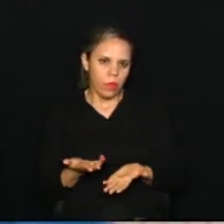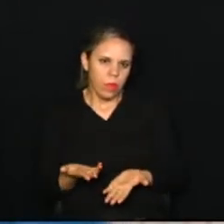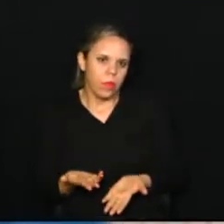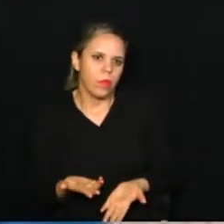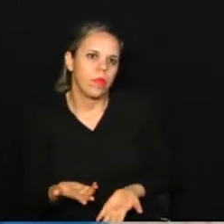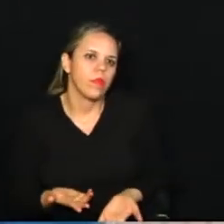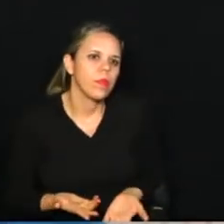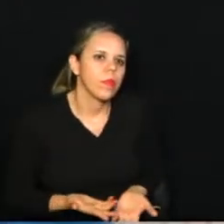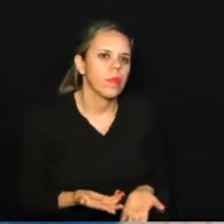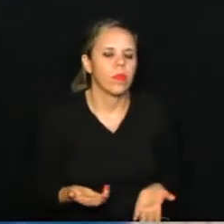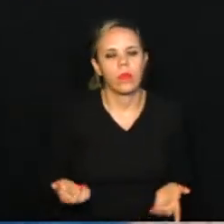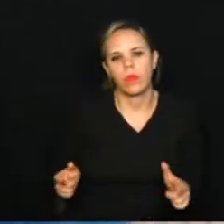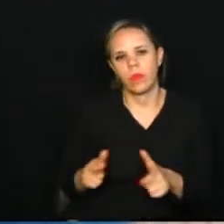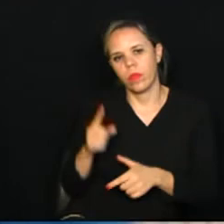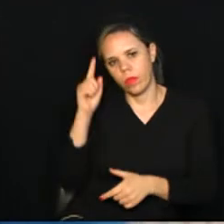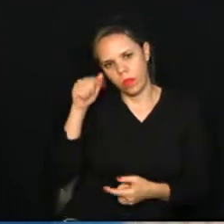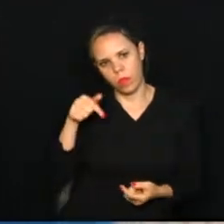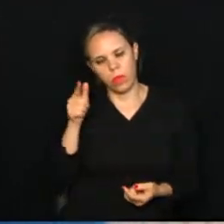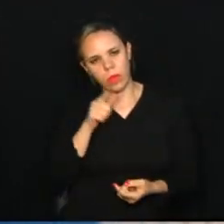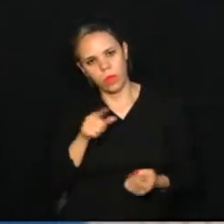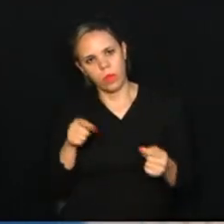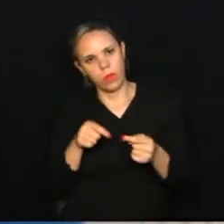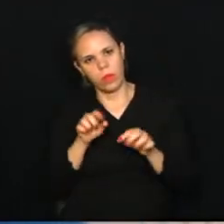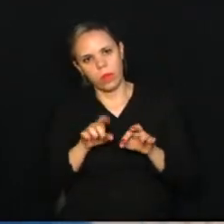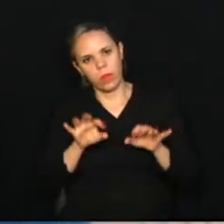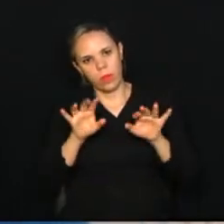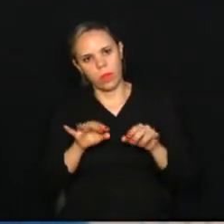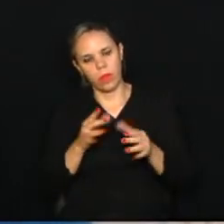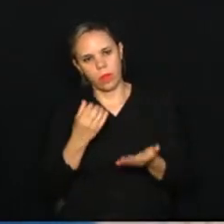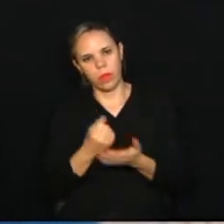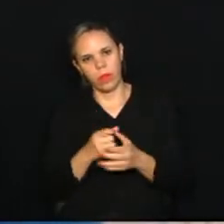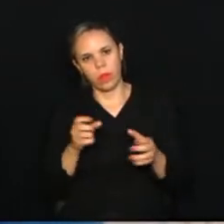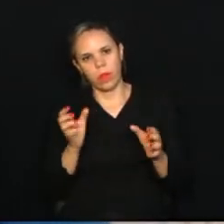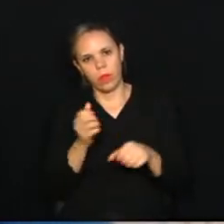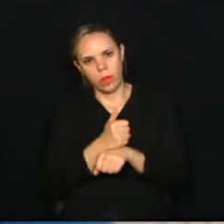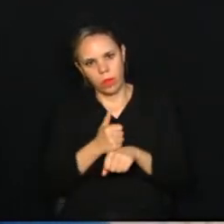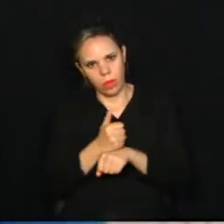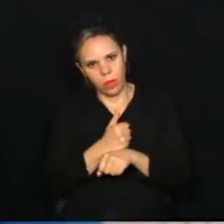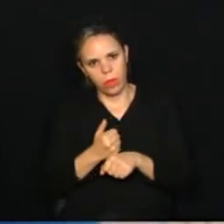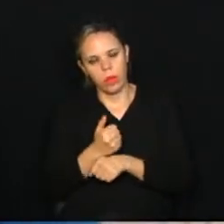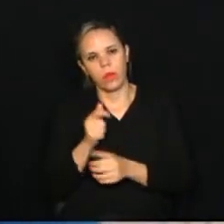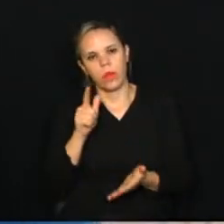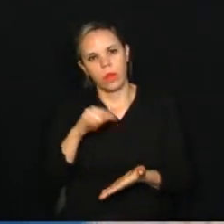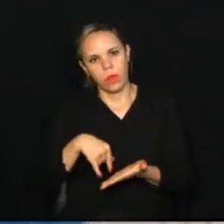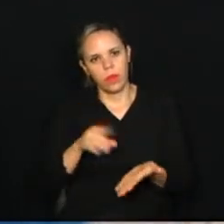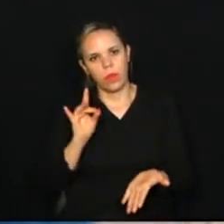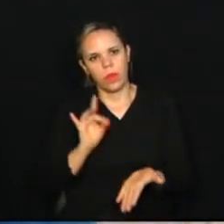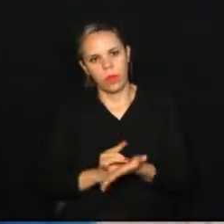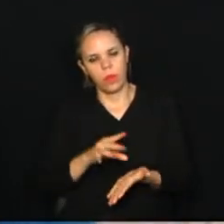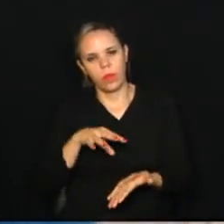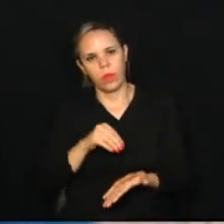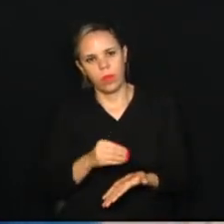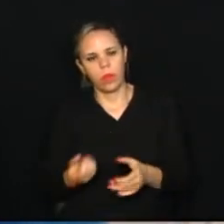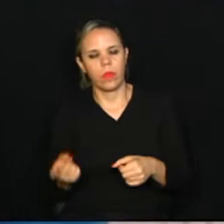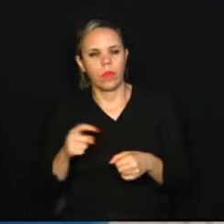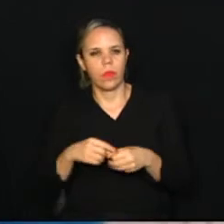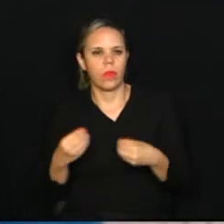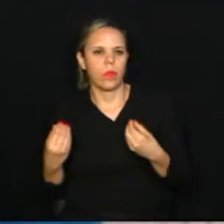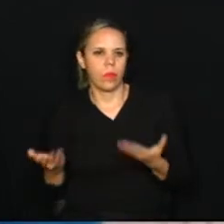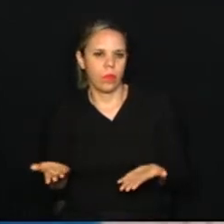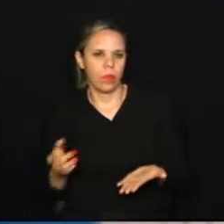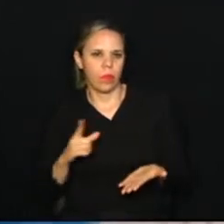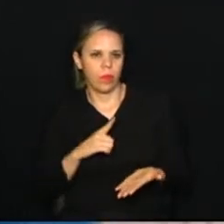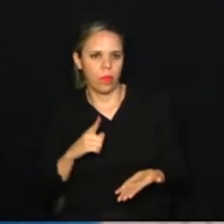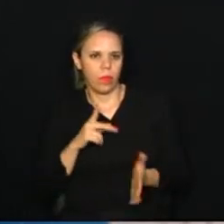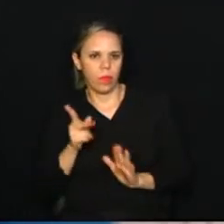se deteriorando. Então, a ideia é a gente digitalizar isso. A gente tem equipes na IMA que podem recolher esses documentos, digitalizar, devolvê-los. Então, a gente tem